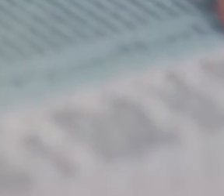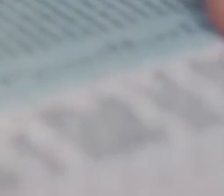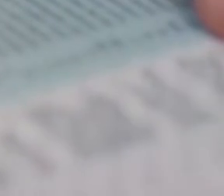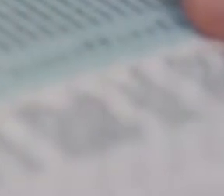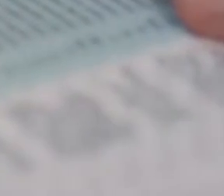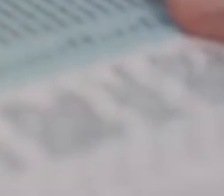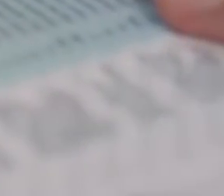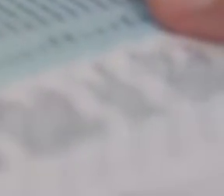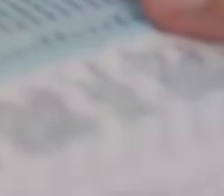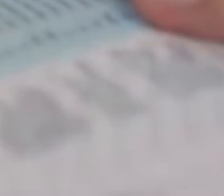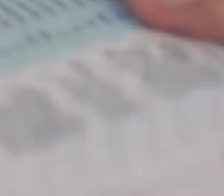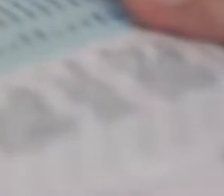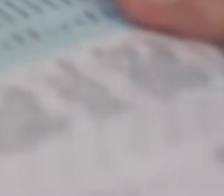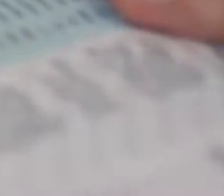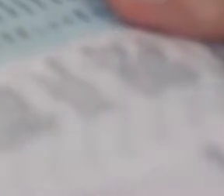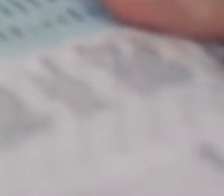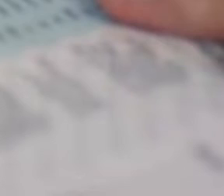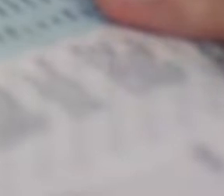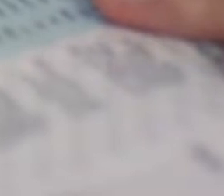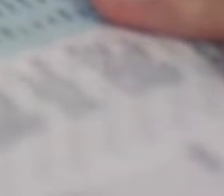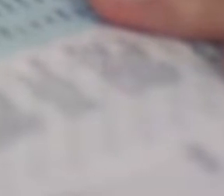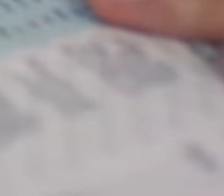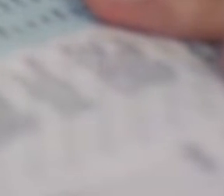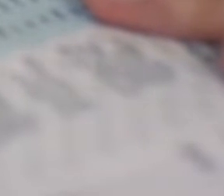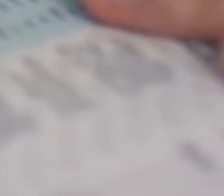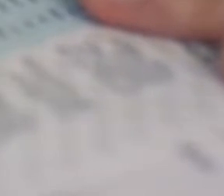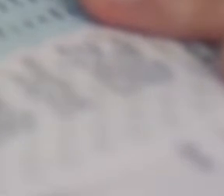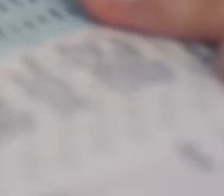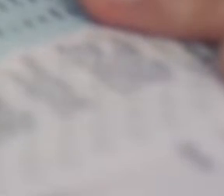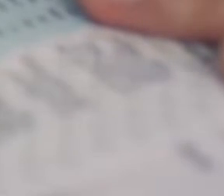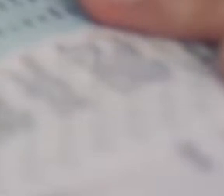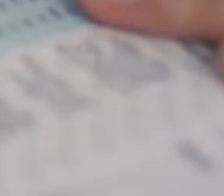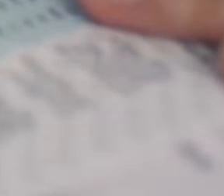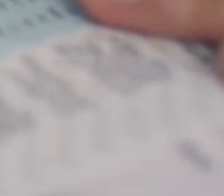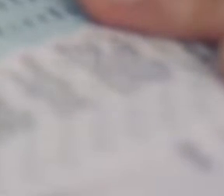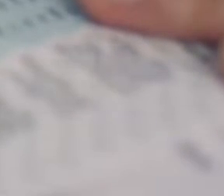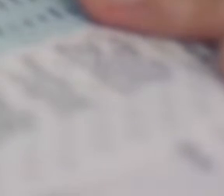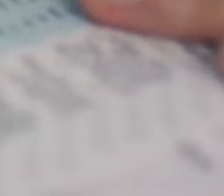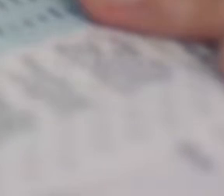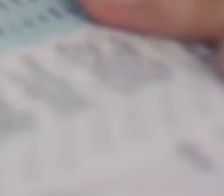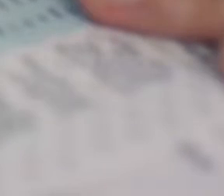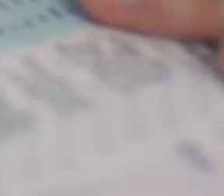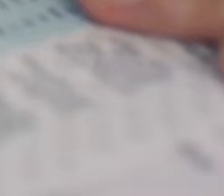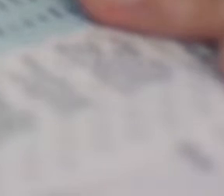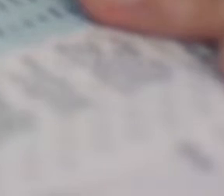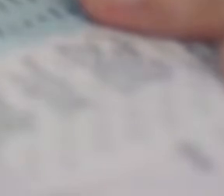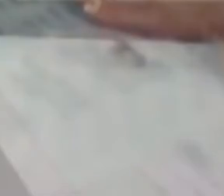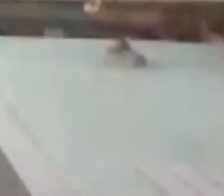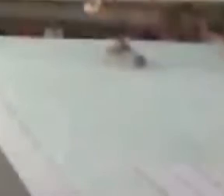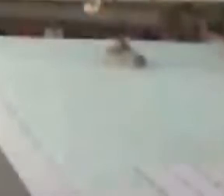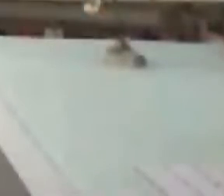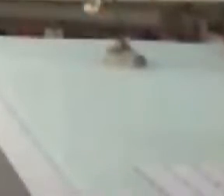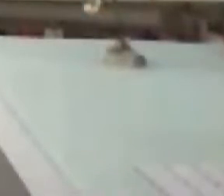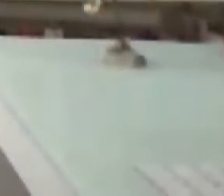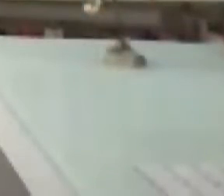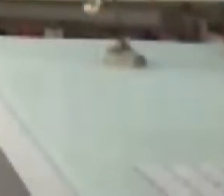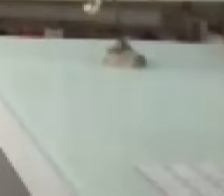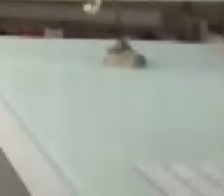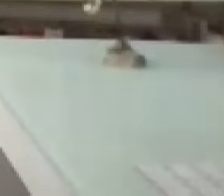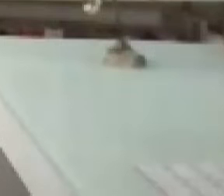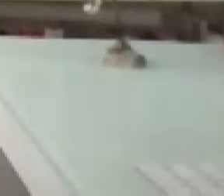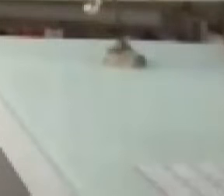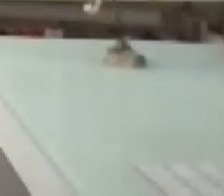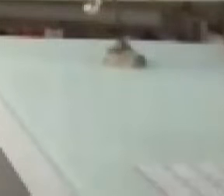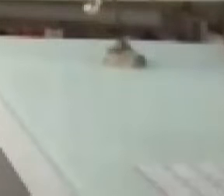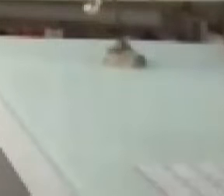esquecem de recuperar alguma coisa relacionada a impostos, a taxas cobradas que